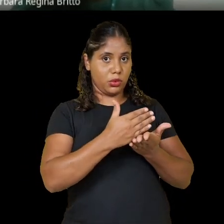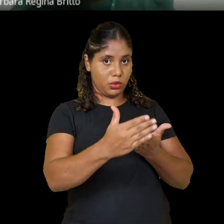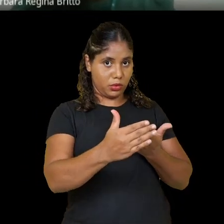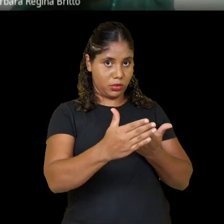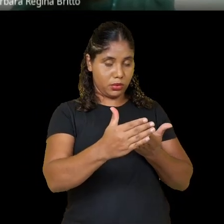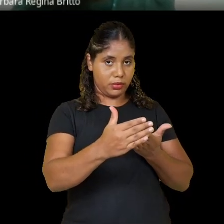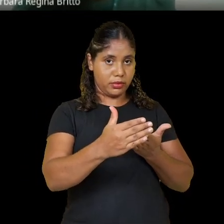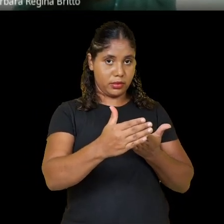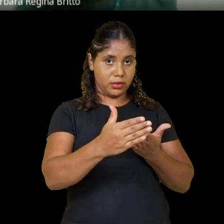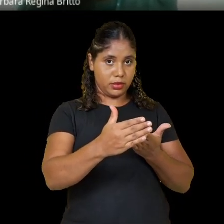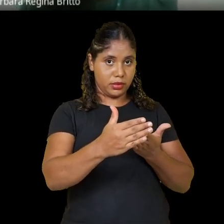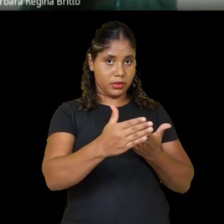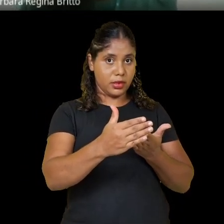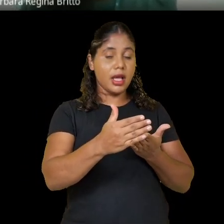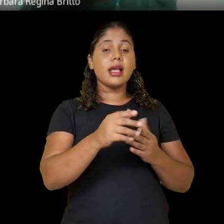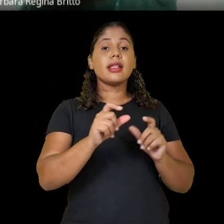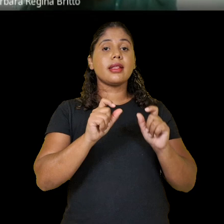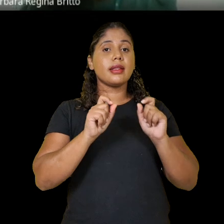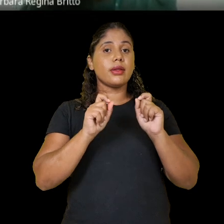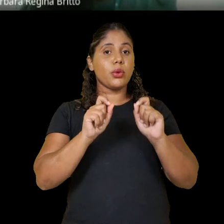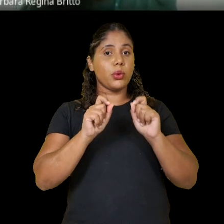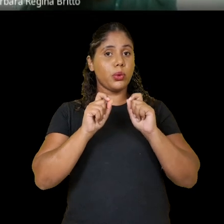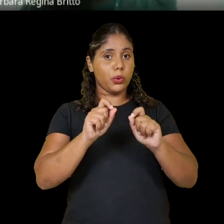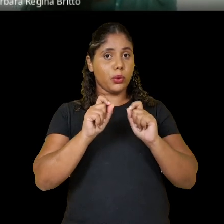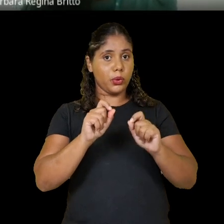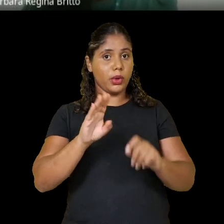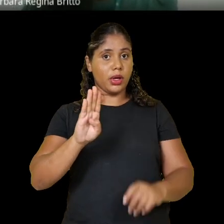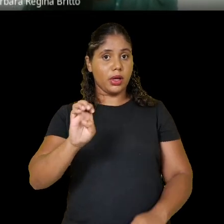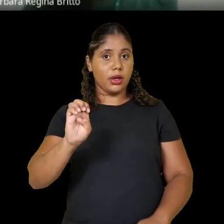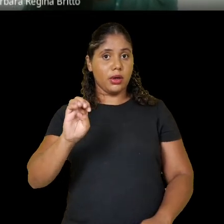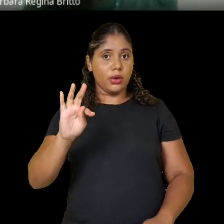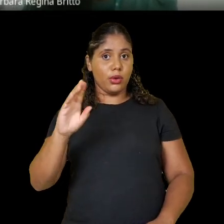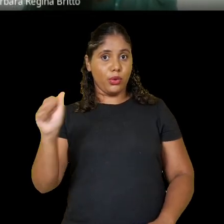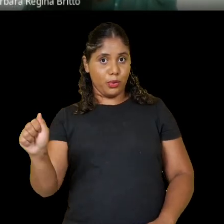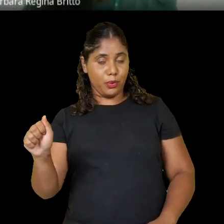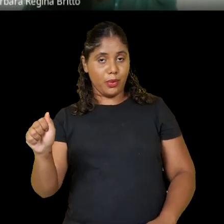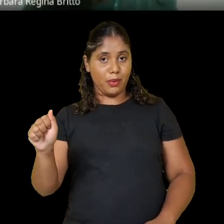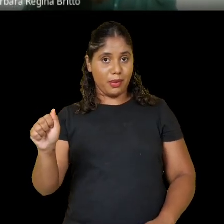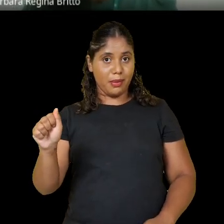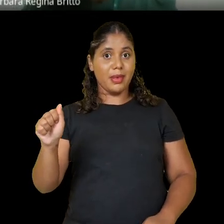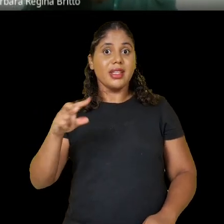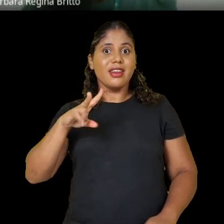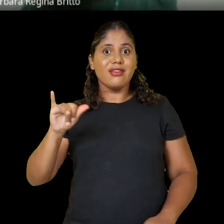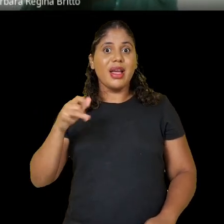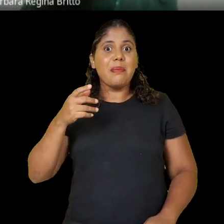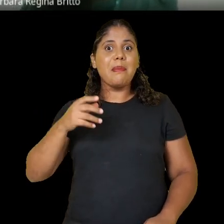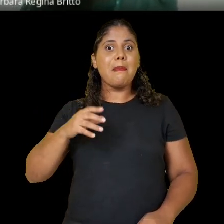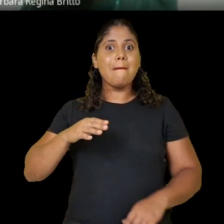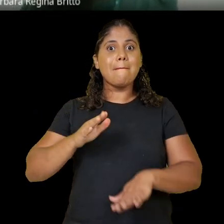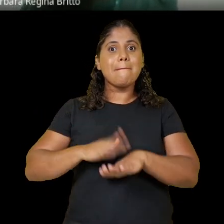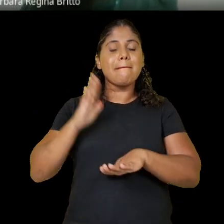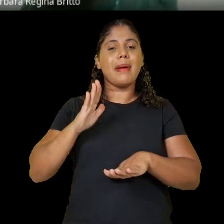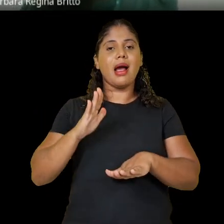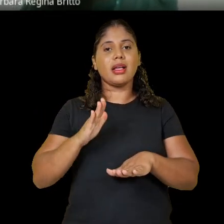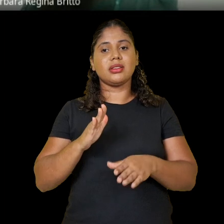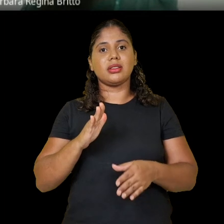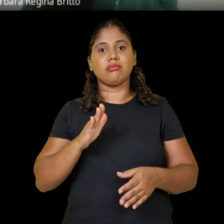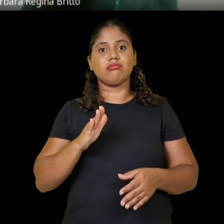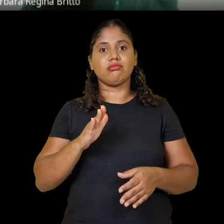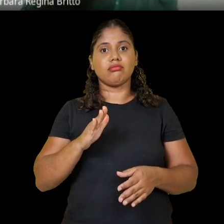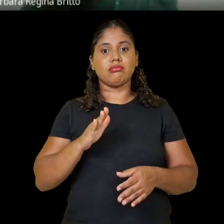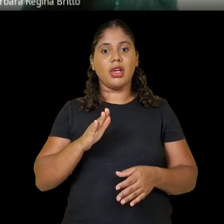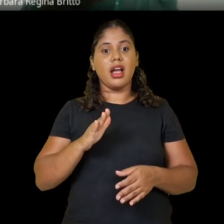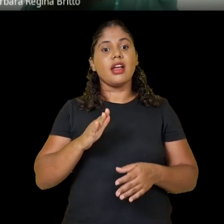ele é excretado em altas doses, né, para a manutenção dessa gravidez. E aí,